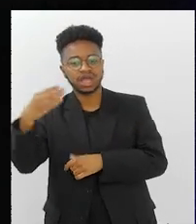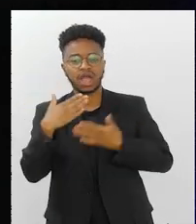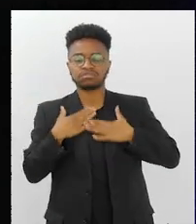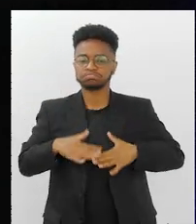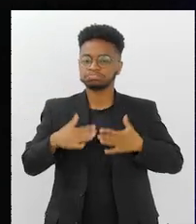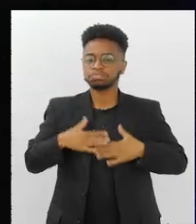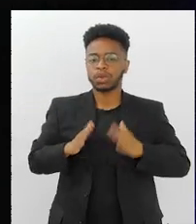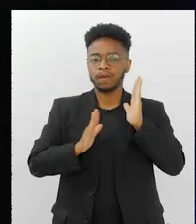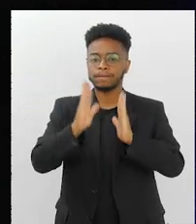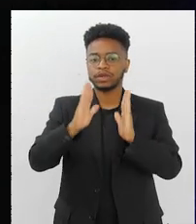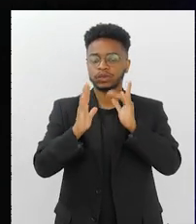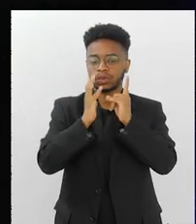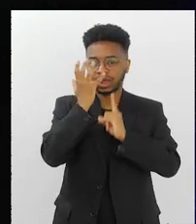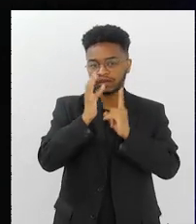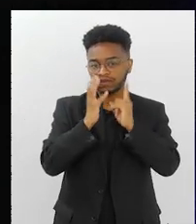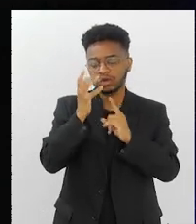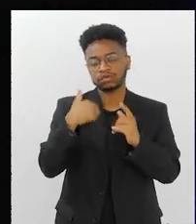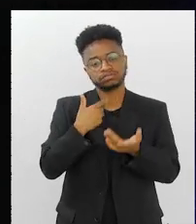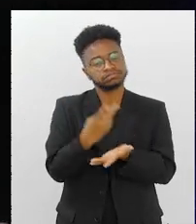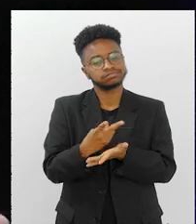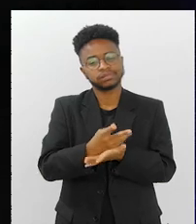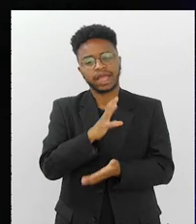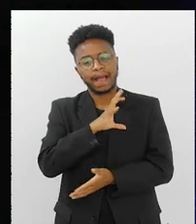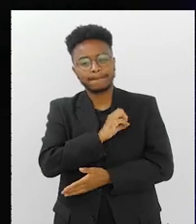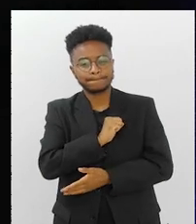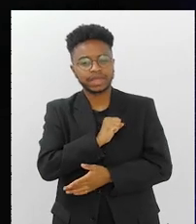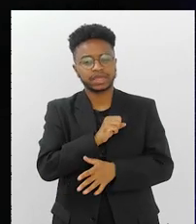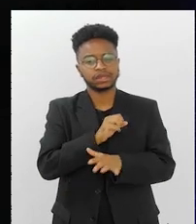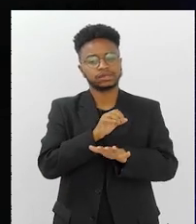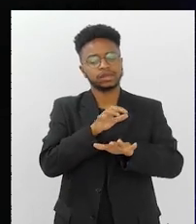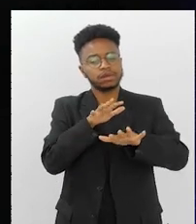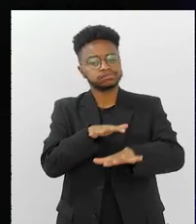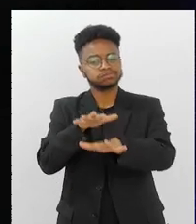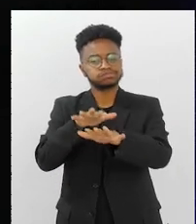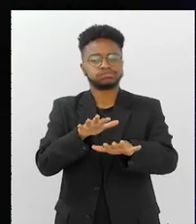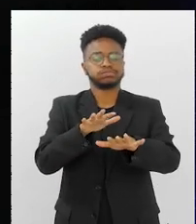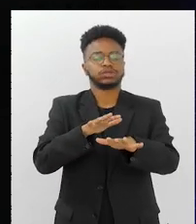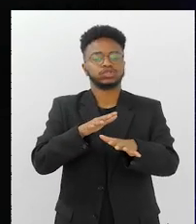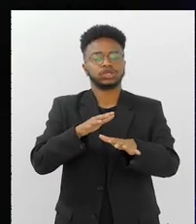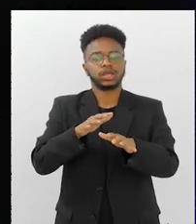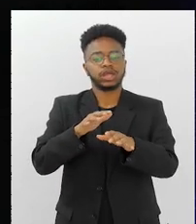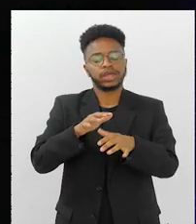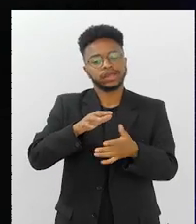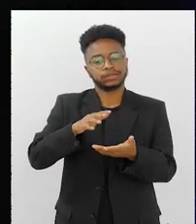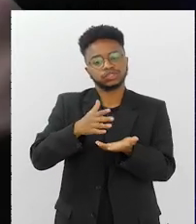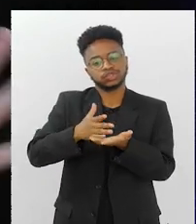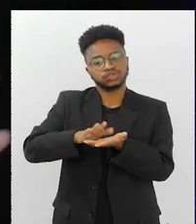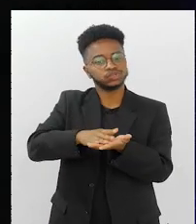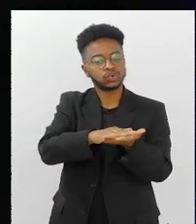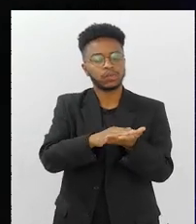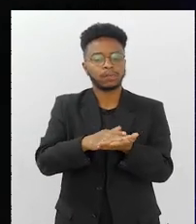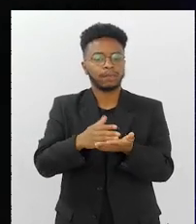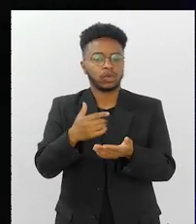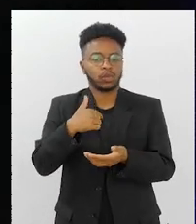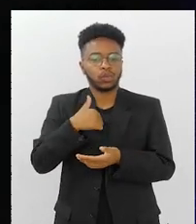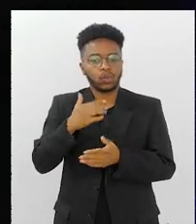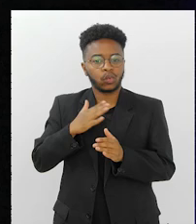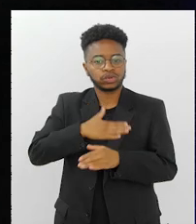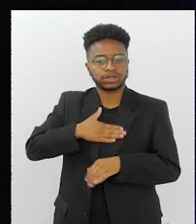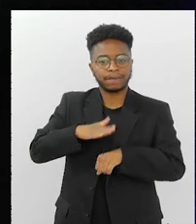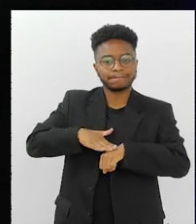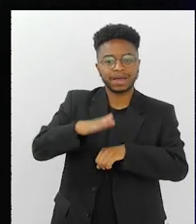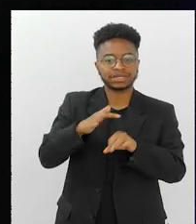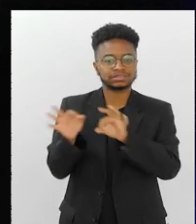viajar para descansar no carnaval sempre amei e é desfile de escola de samba carnaval para mim sempre foi escola de samba nunca foi bloco de